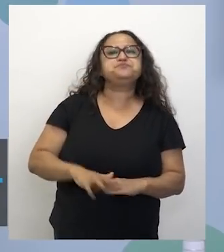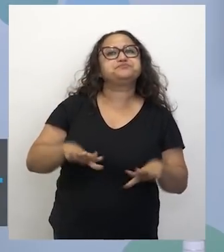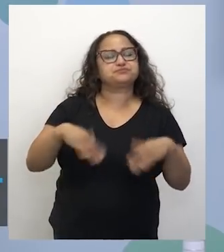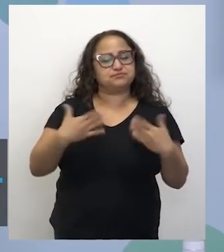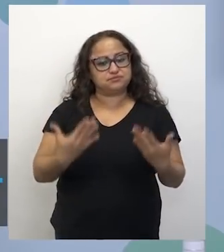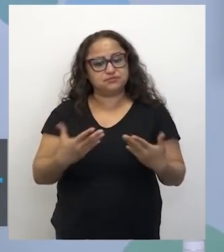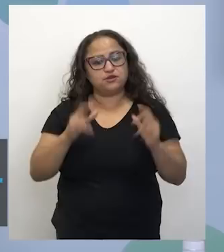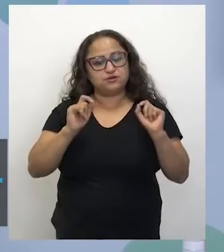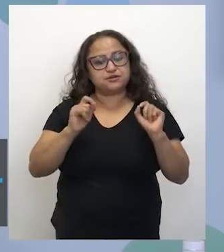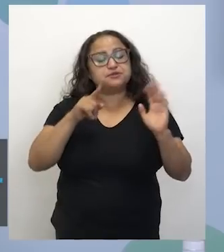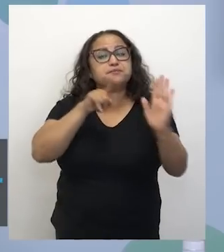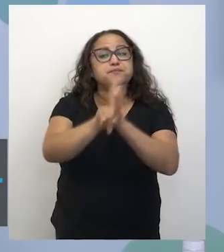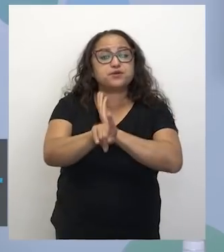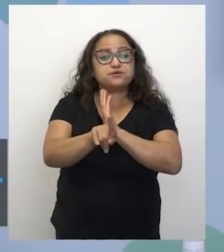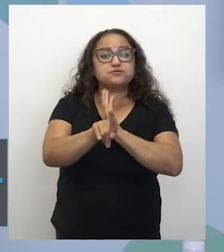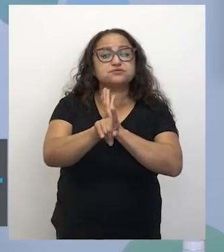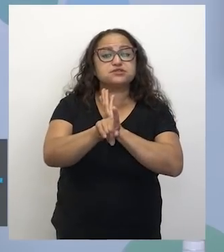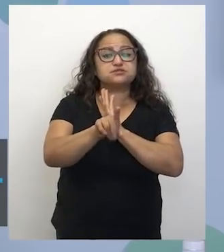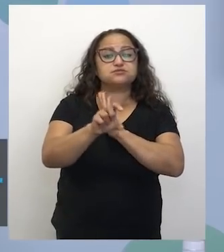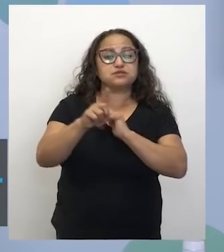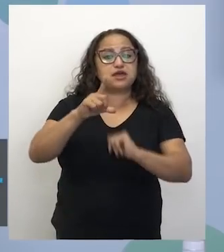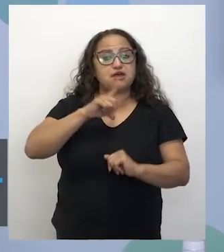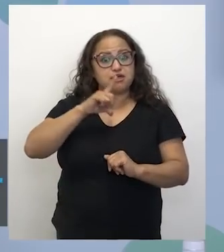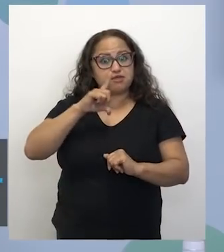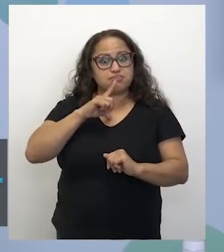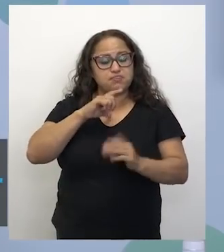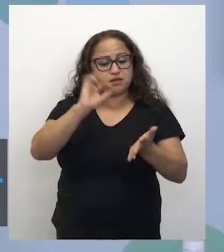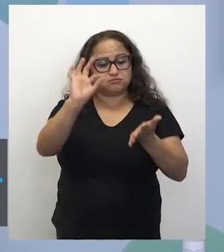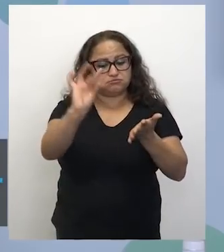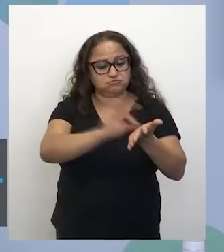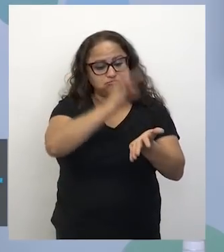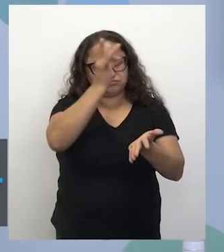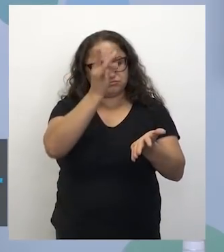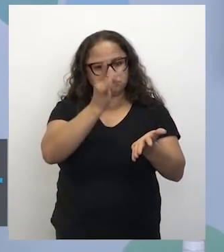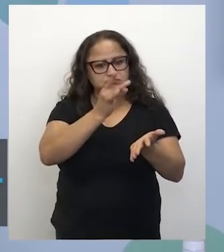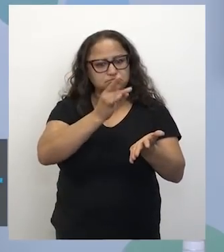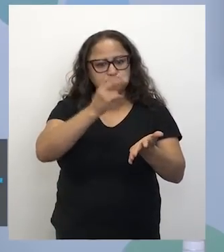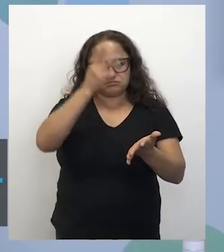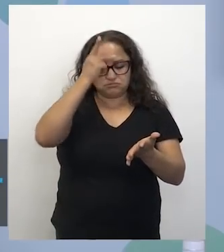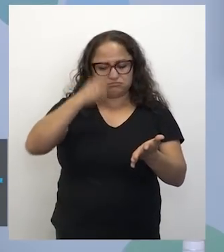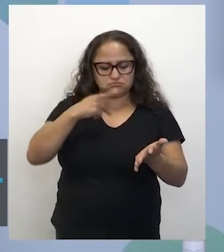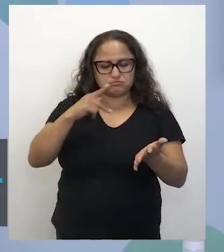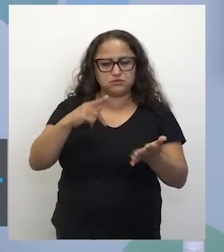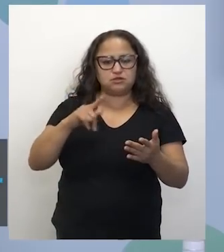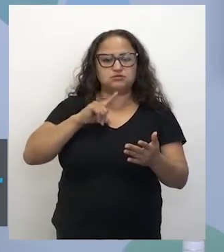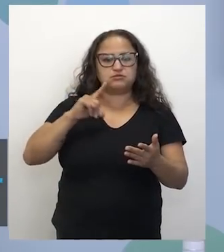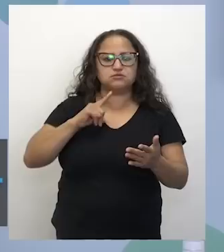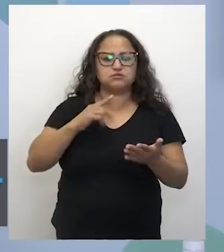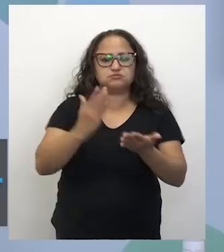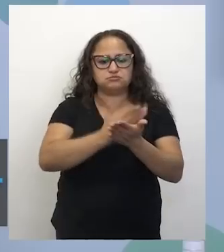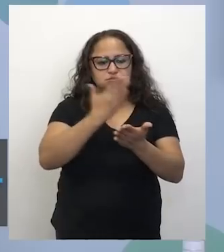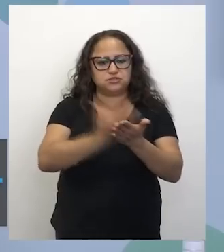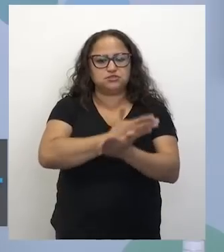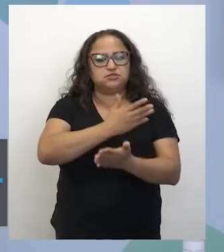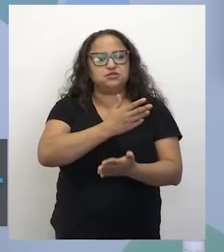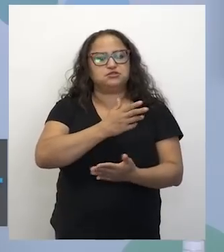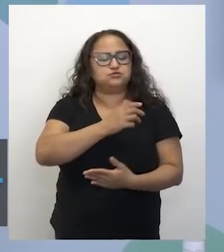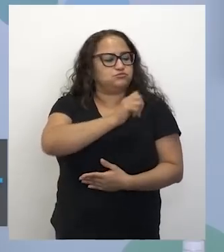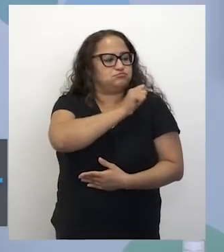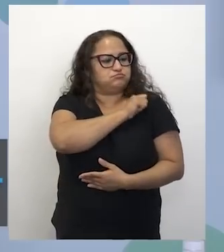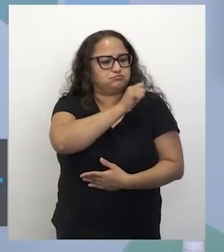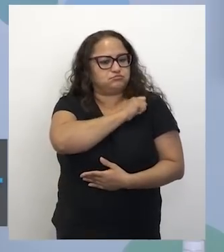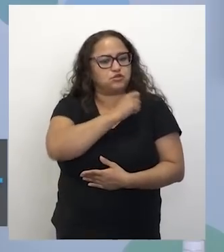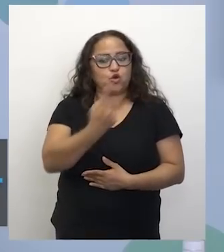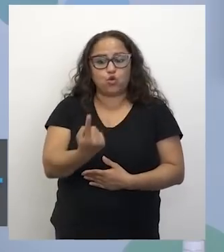Cristina. Ela está perguntando se tem esse preenchimento das rubricas no caderno de resposta dos alunos do